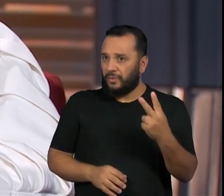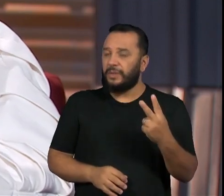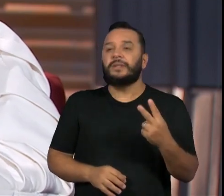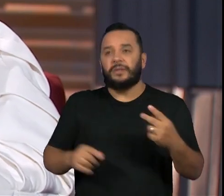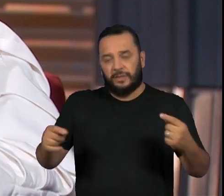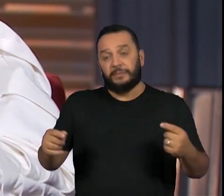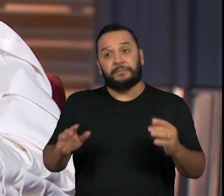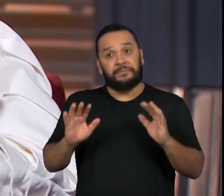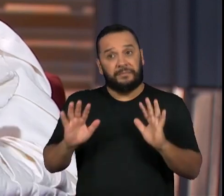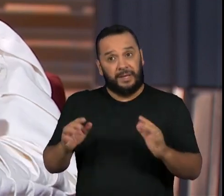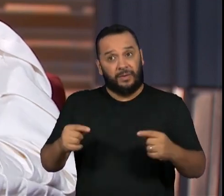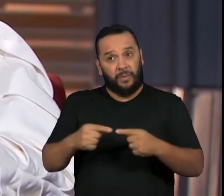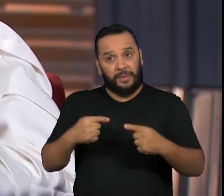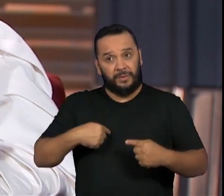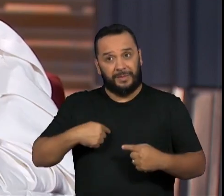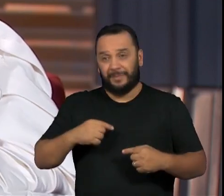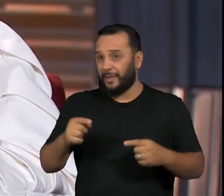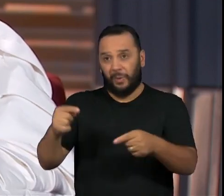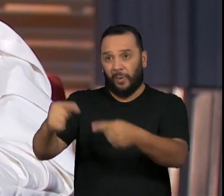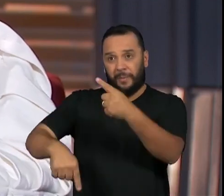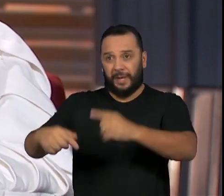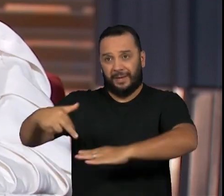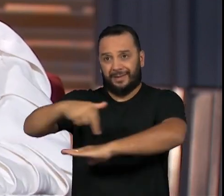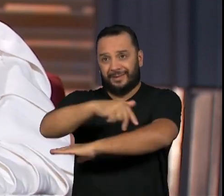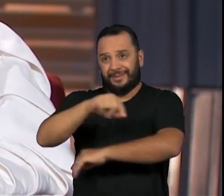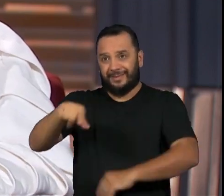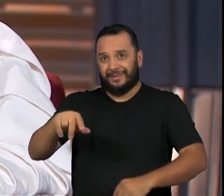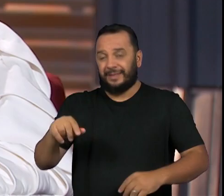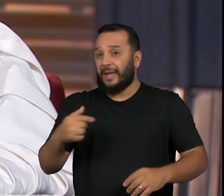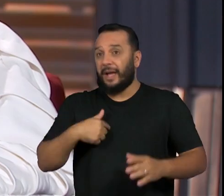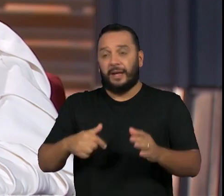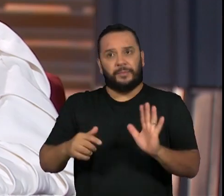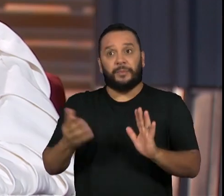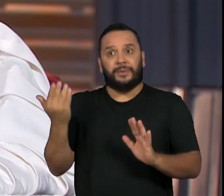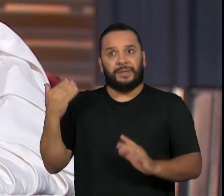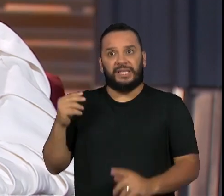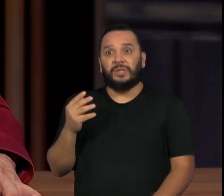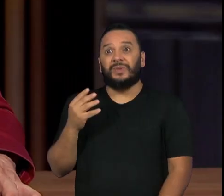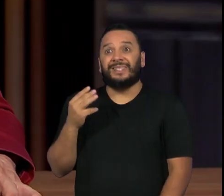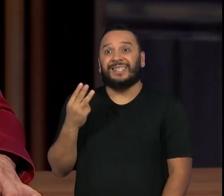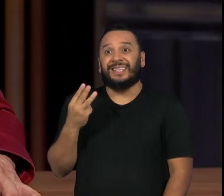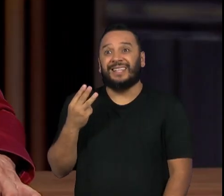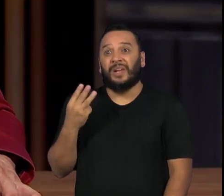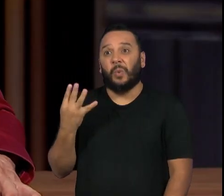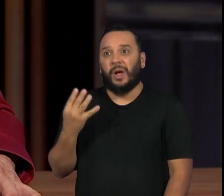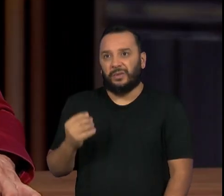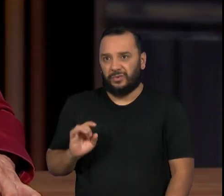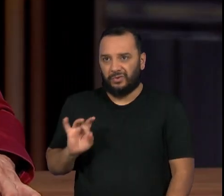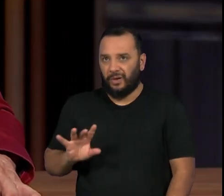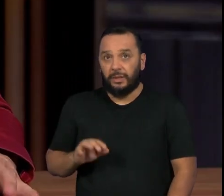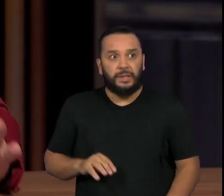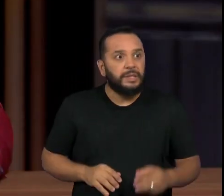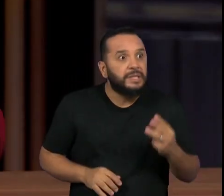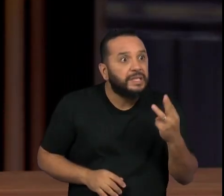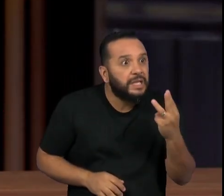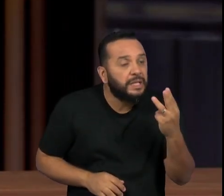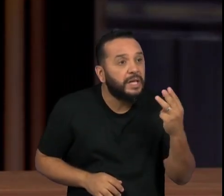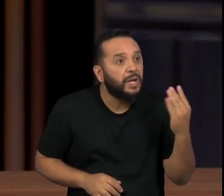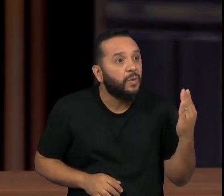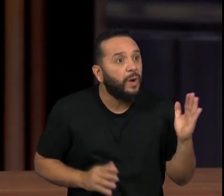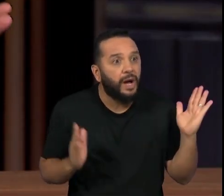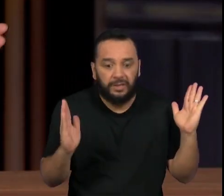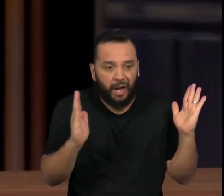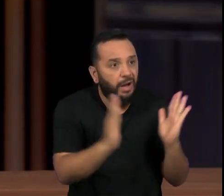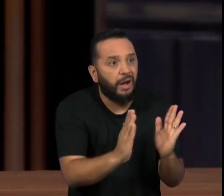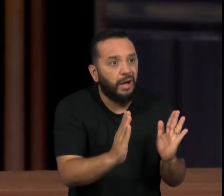passarela, né? E que é a primeira vez que a gente não está fazendo 34. 34. Imagina. 34 minúsculo. É